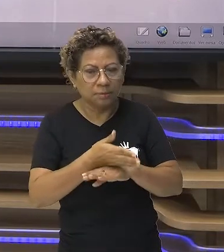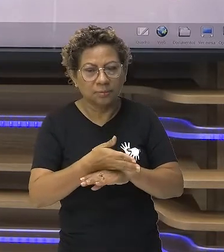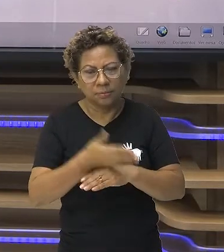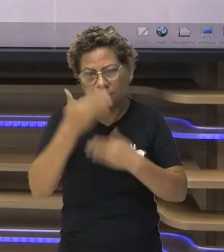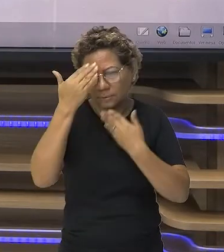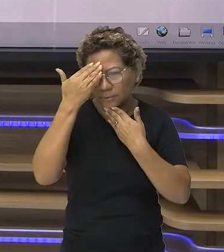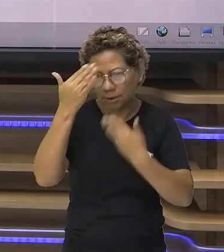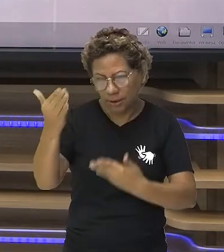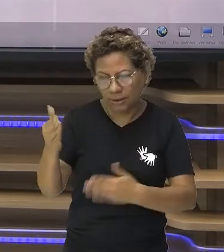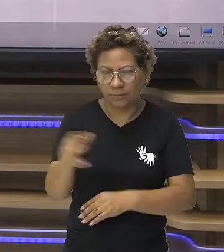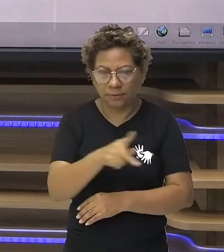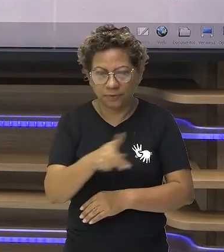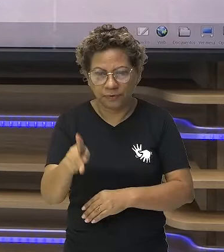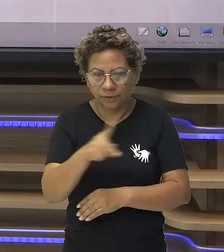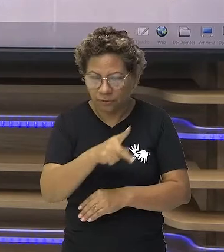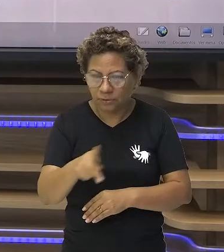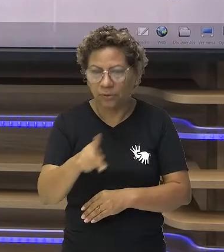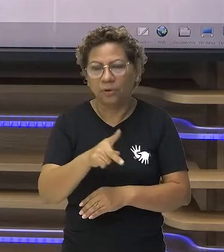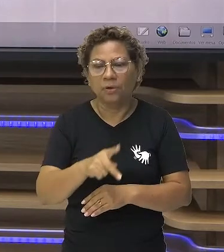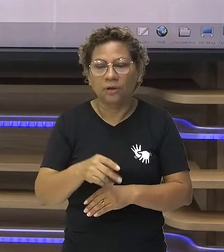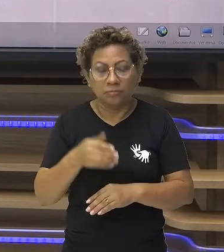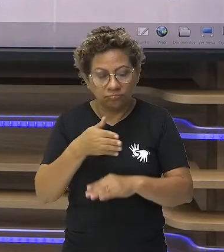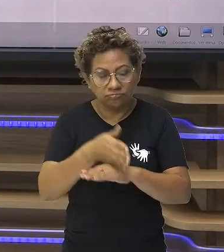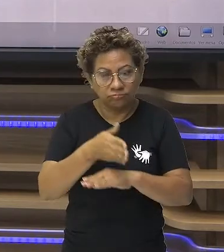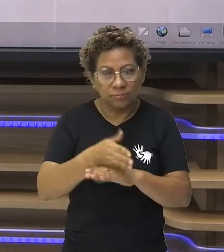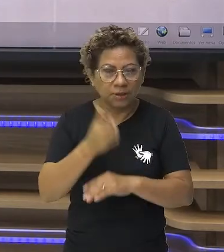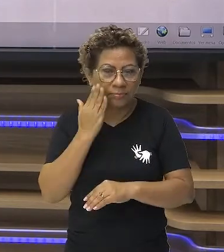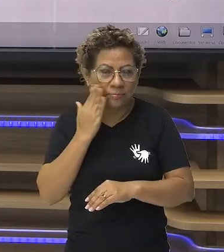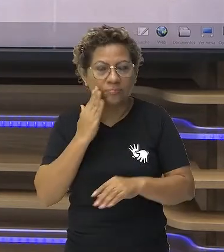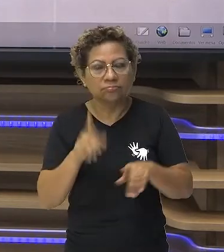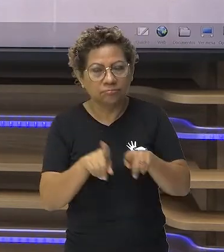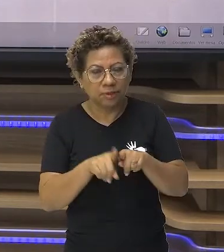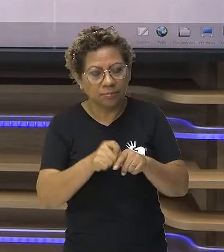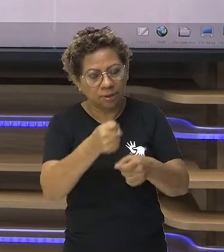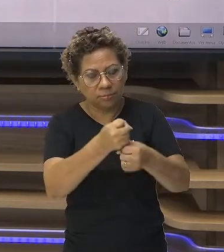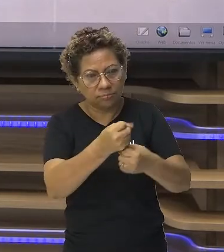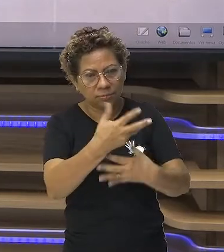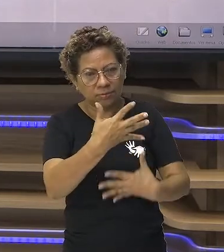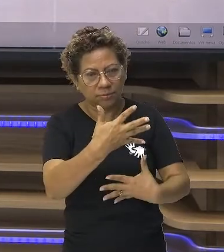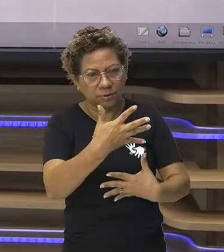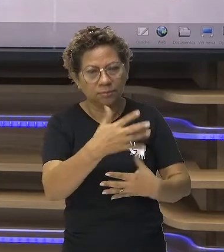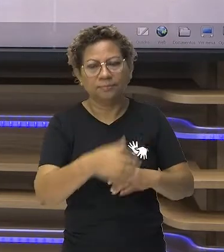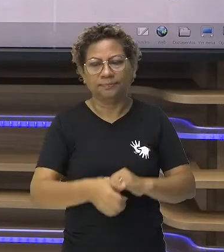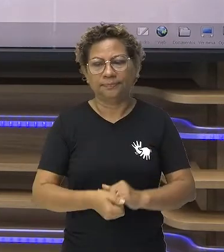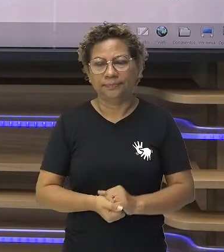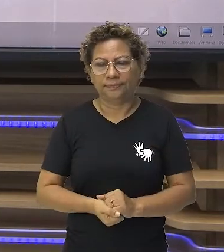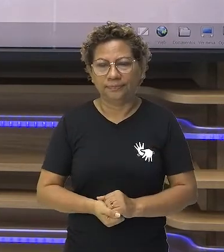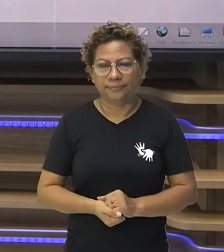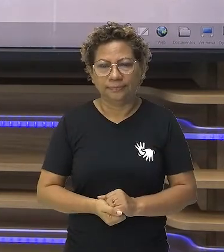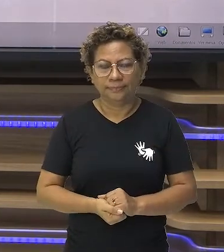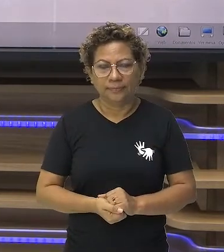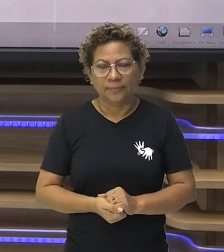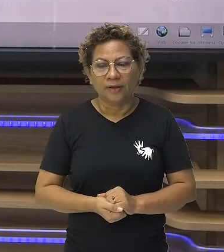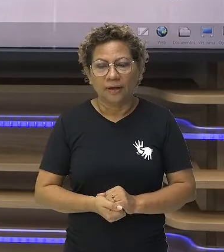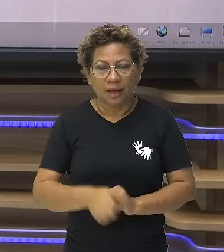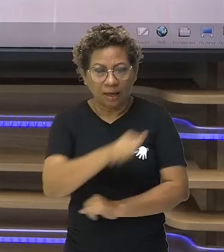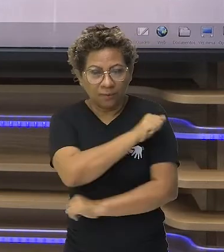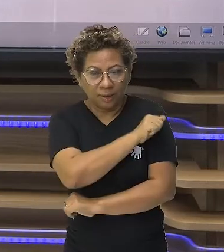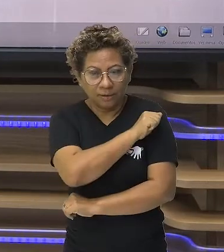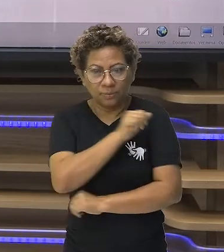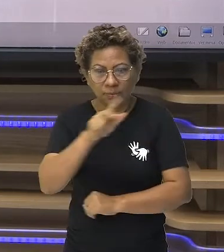todos os professores que estão participando, né? Acompanhando aqui o chat. É, vamos lá, o Kennedy, como